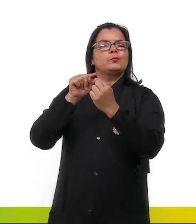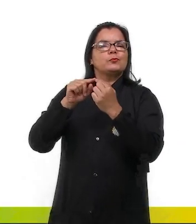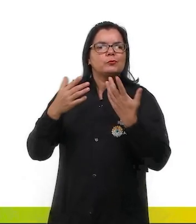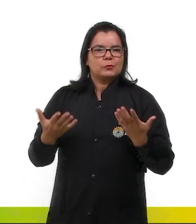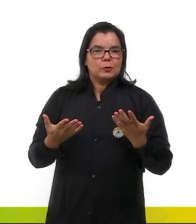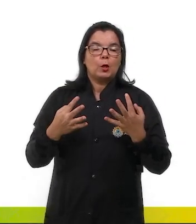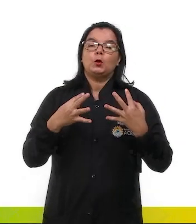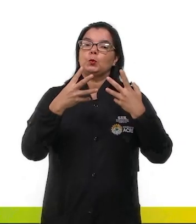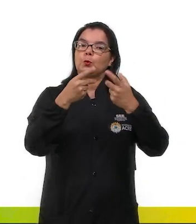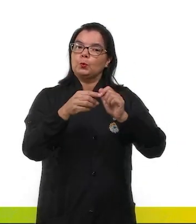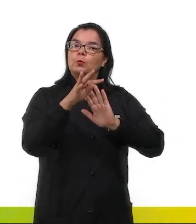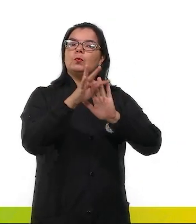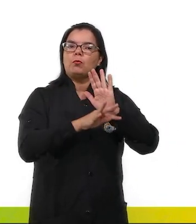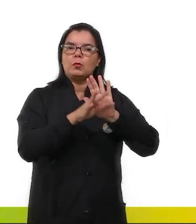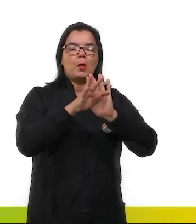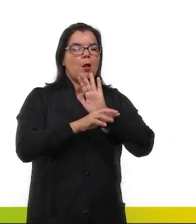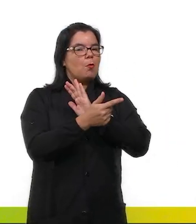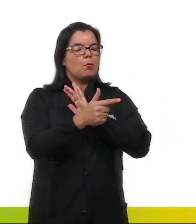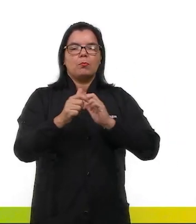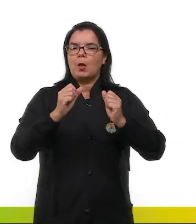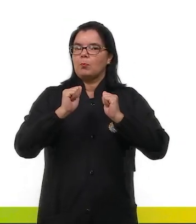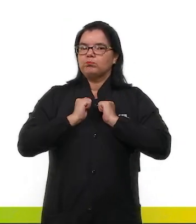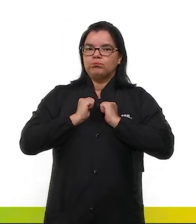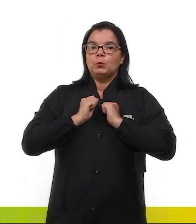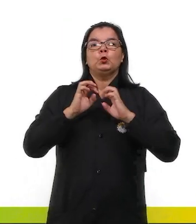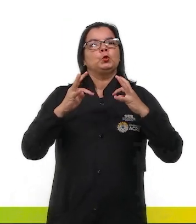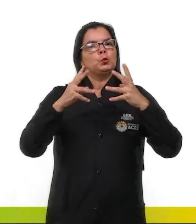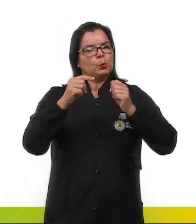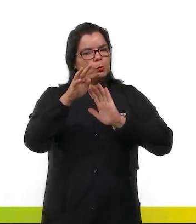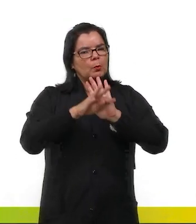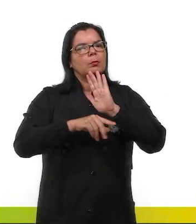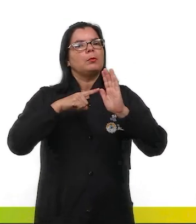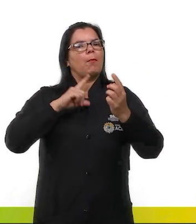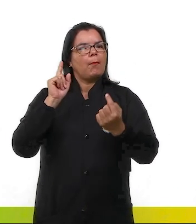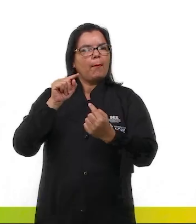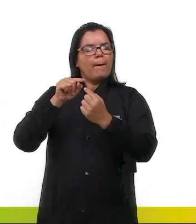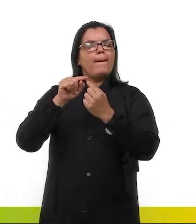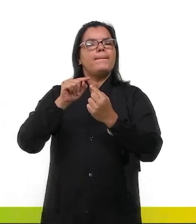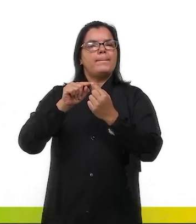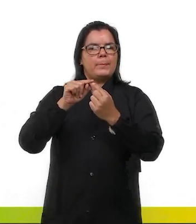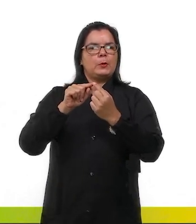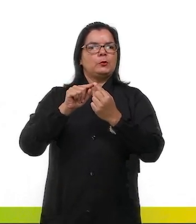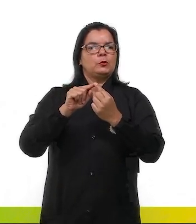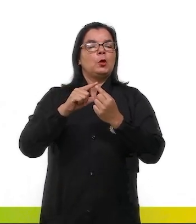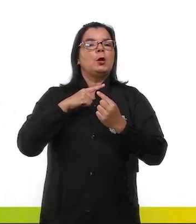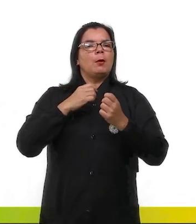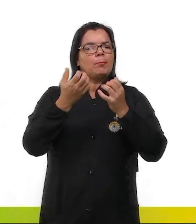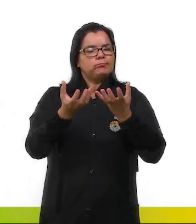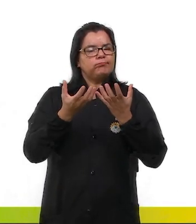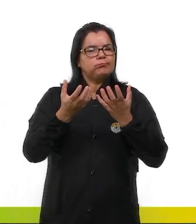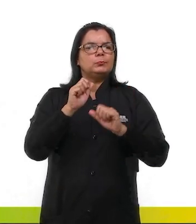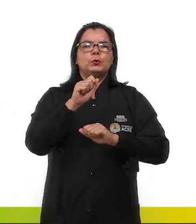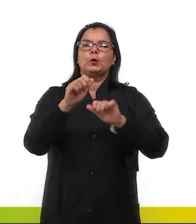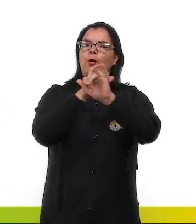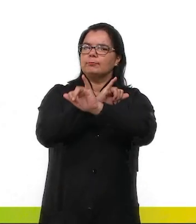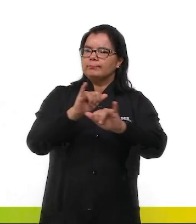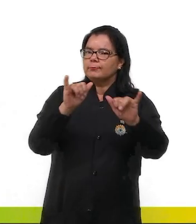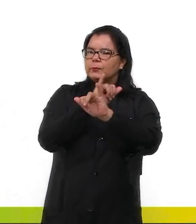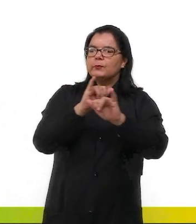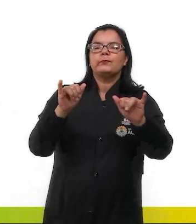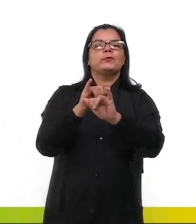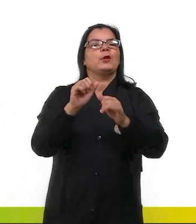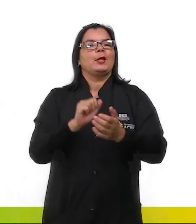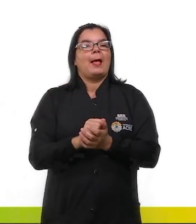Todo texto tem um objetivo, uma finalidade. Pode querer informar, como é o caso das notícias,